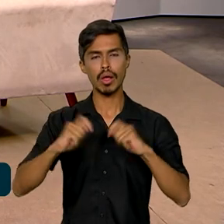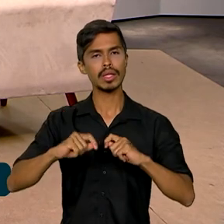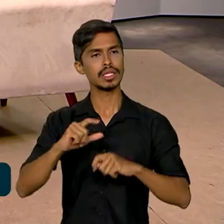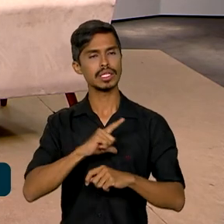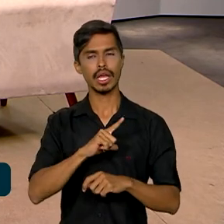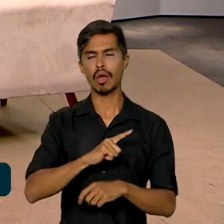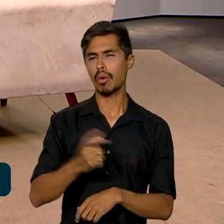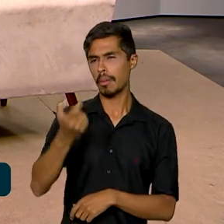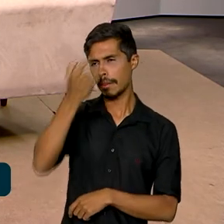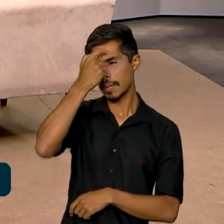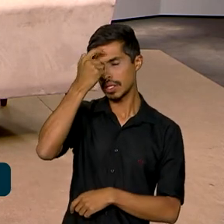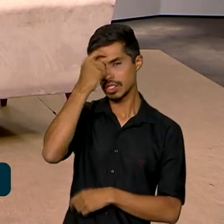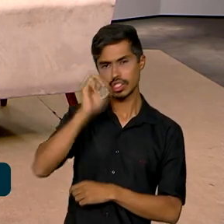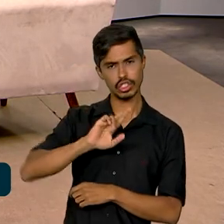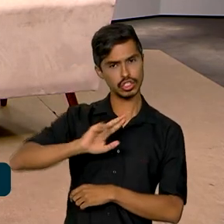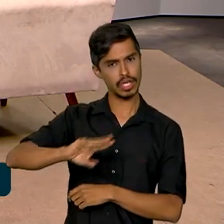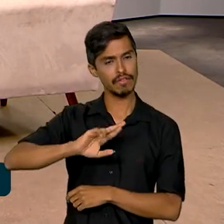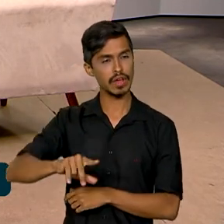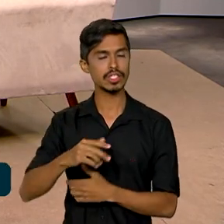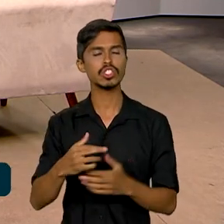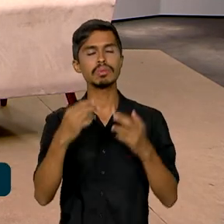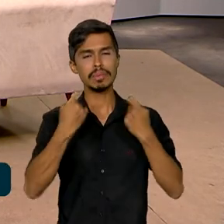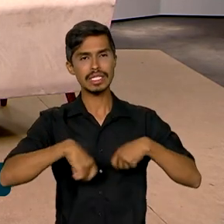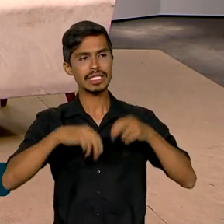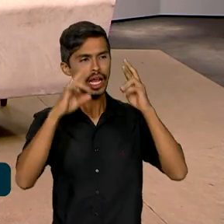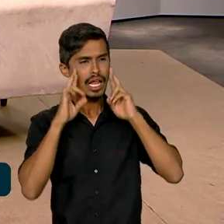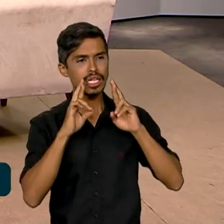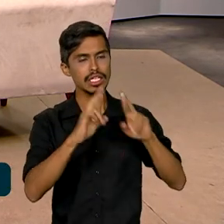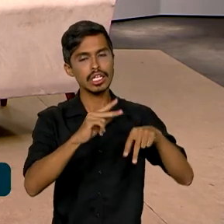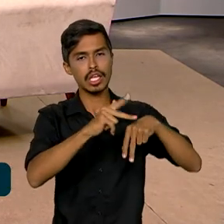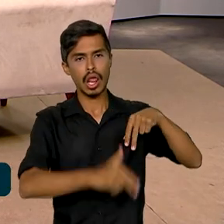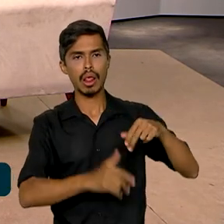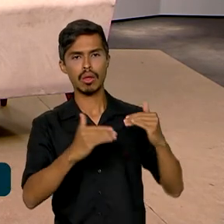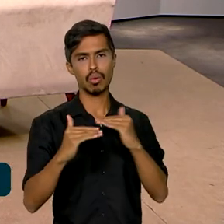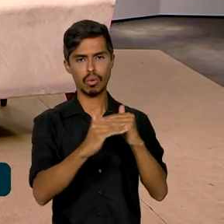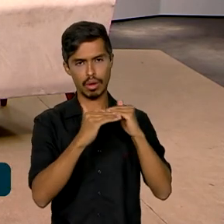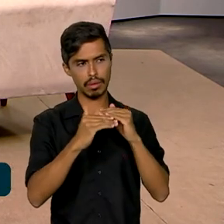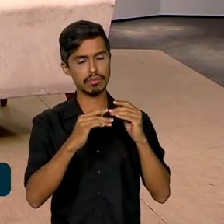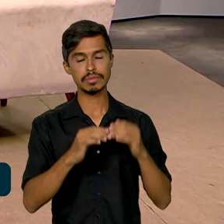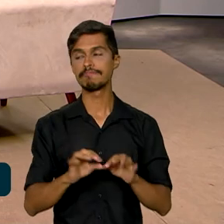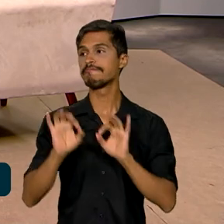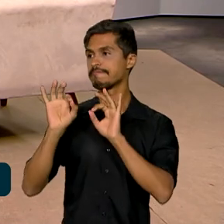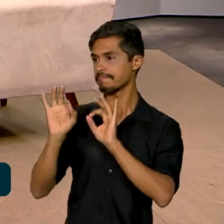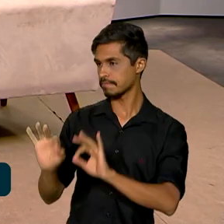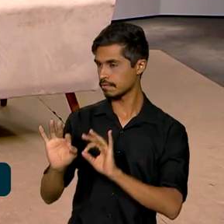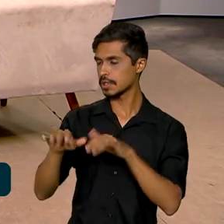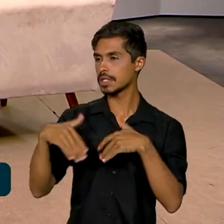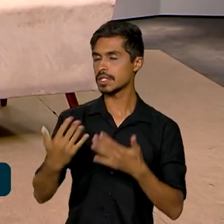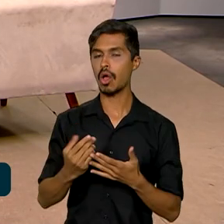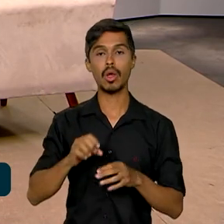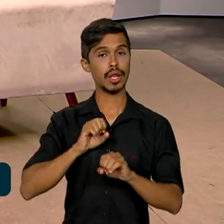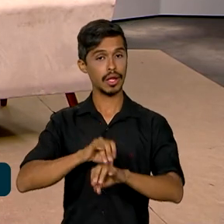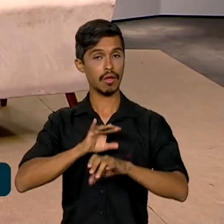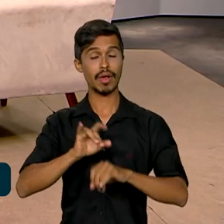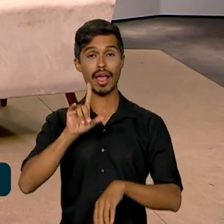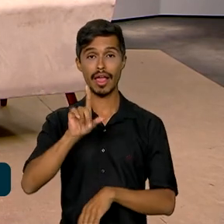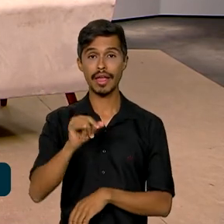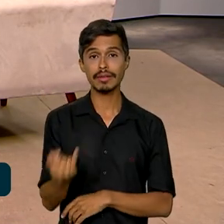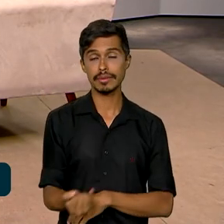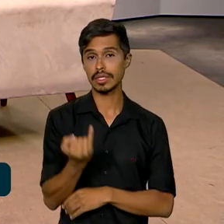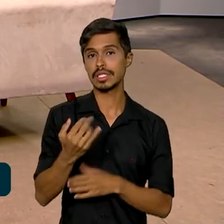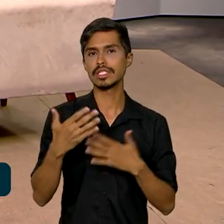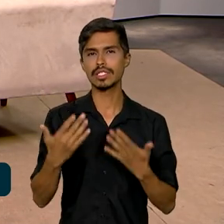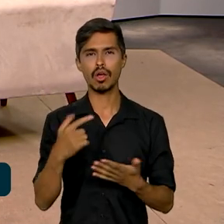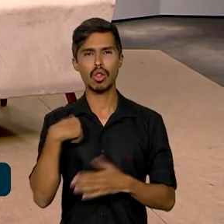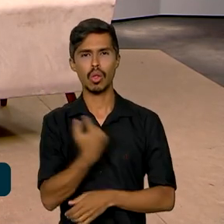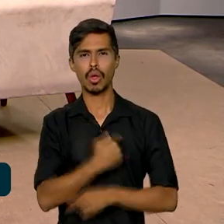outra mentalidade de respeito e de equidade de gênero? Sem dúvida nenhuma. A educação é fundamental para que